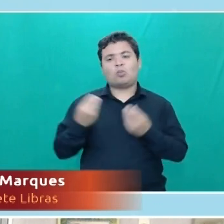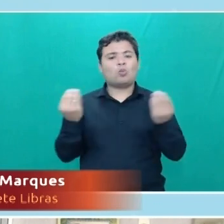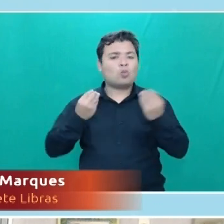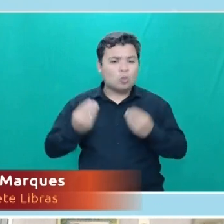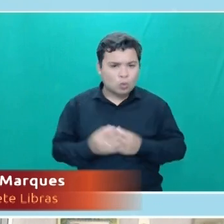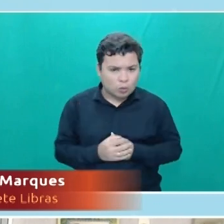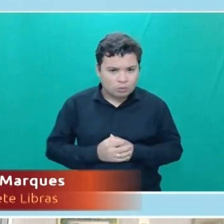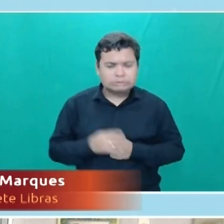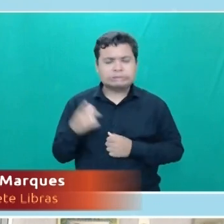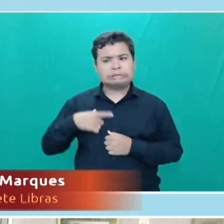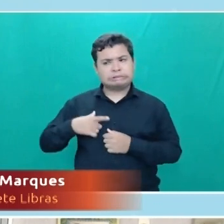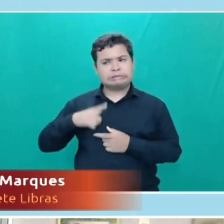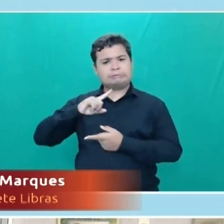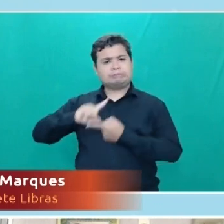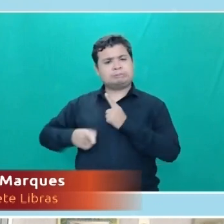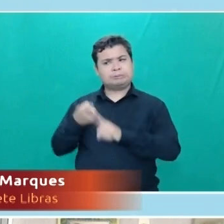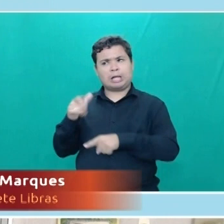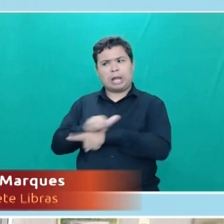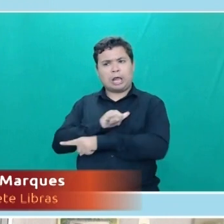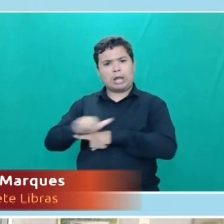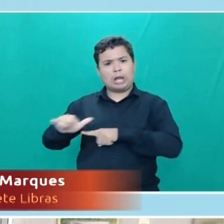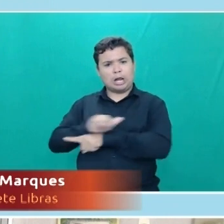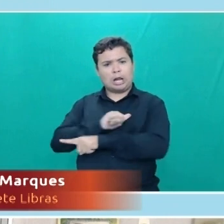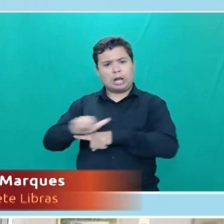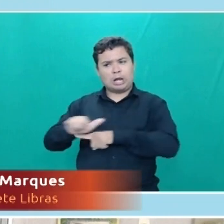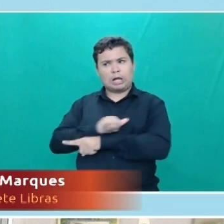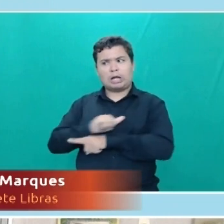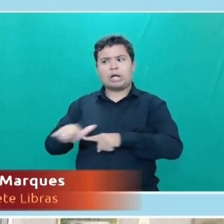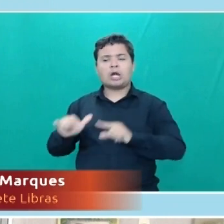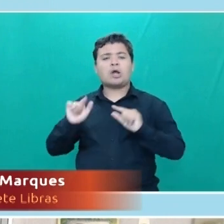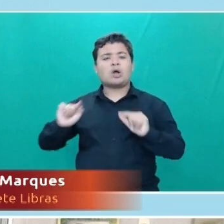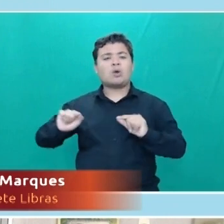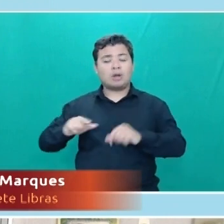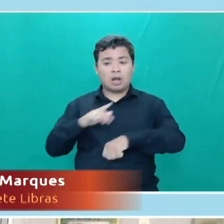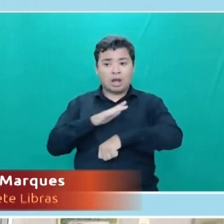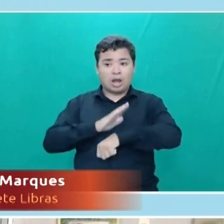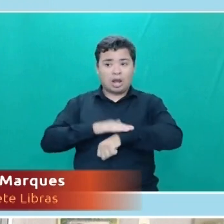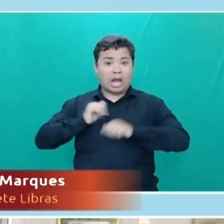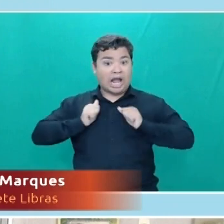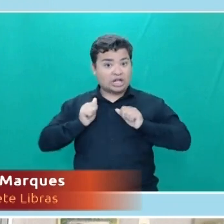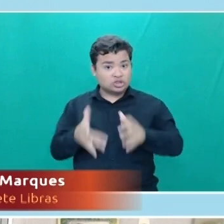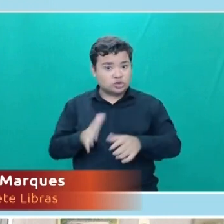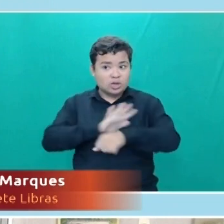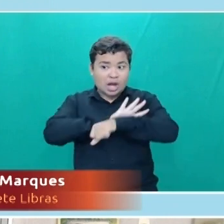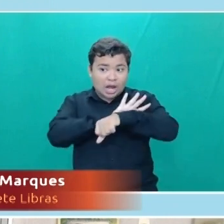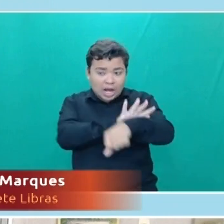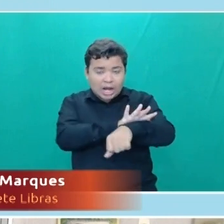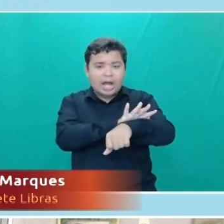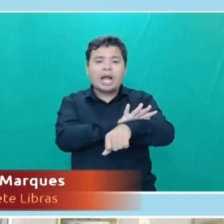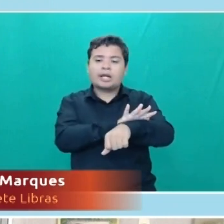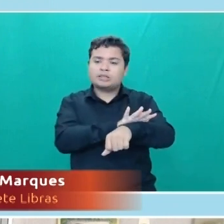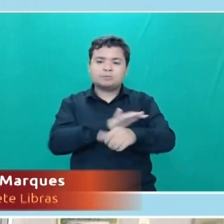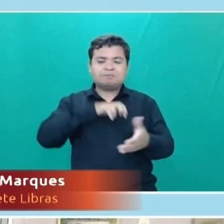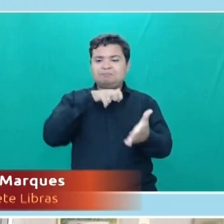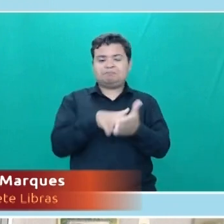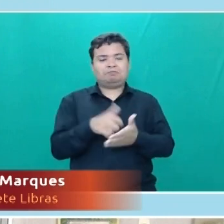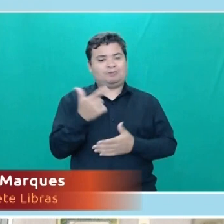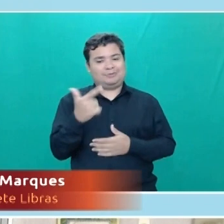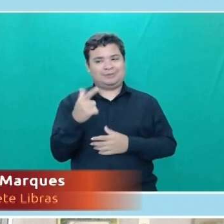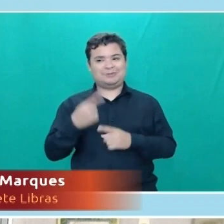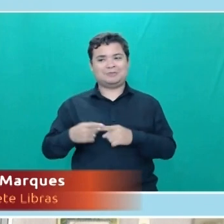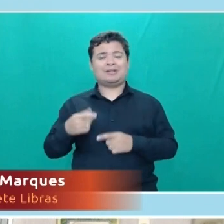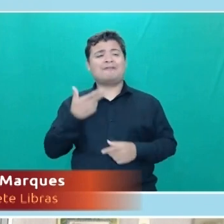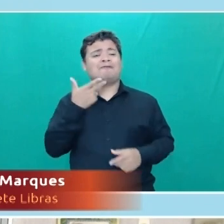bem articulada no sentido de impedir que atos racistas sejam penalizados ao dizer que é uma